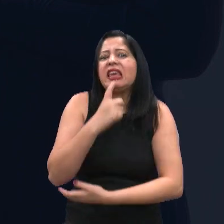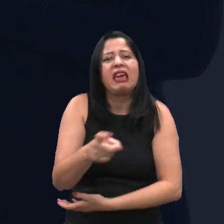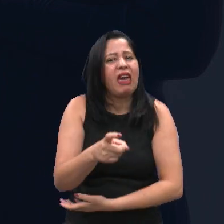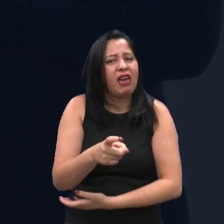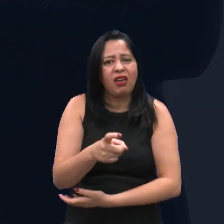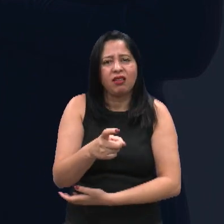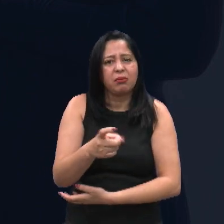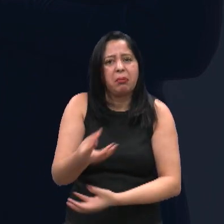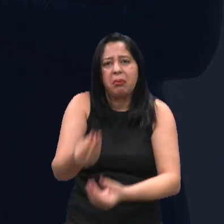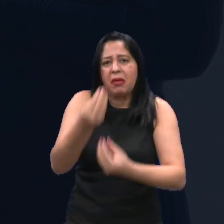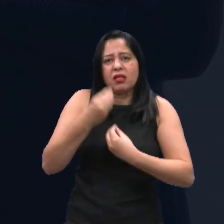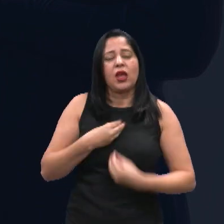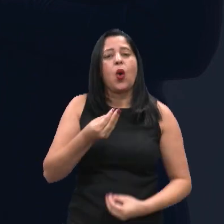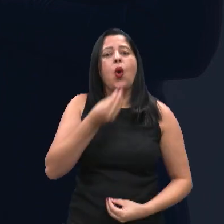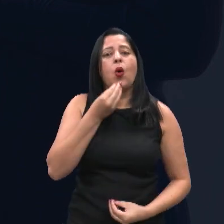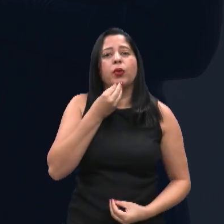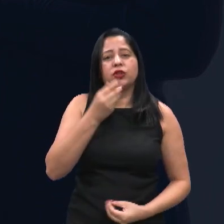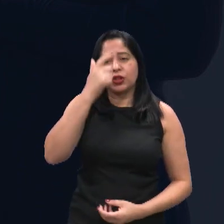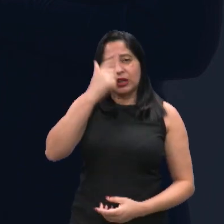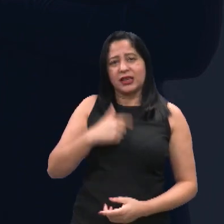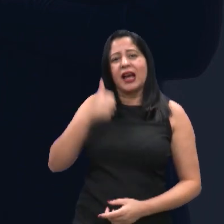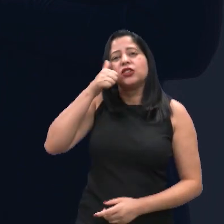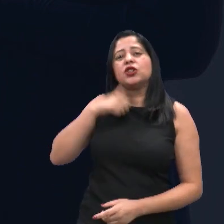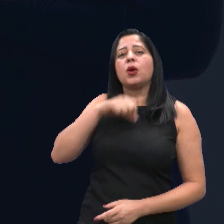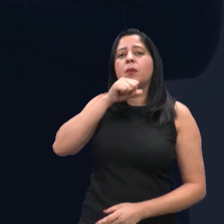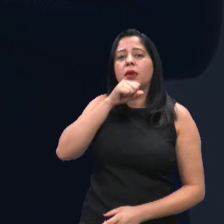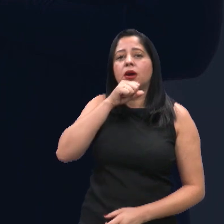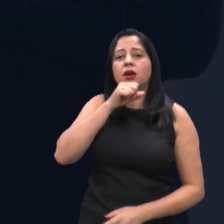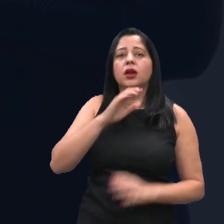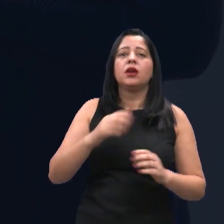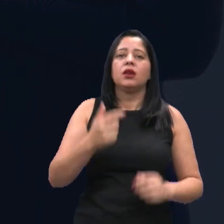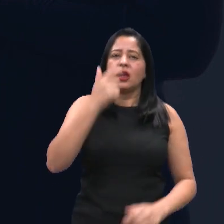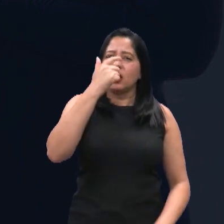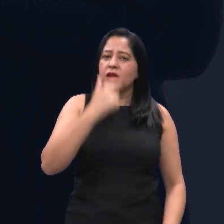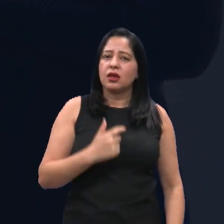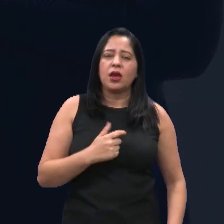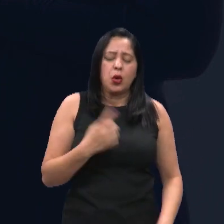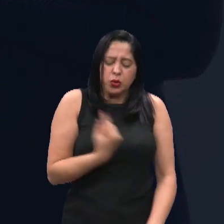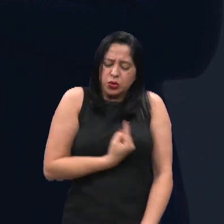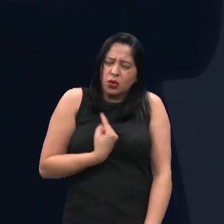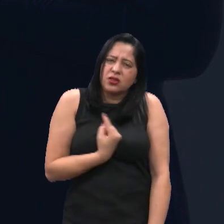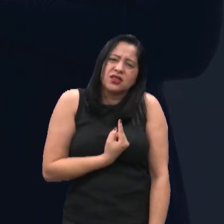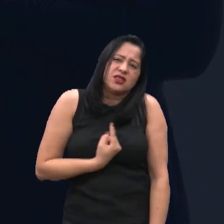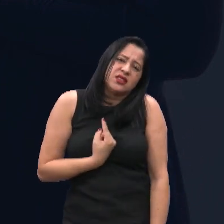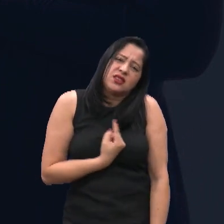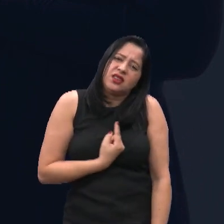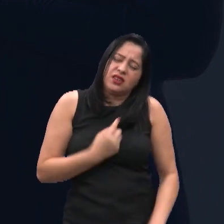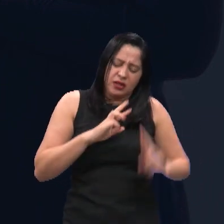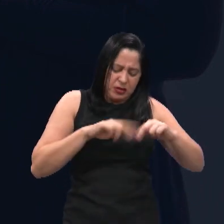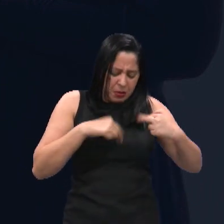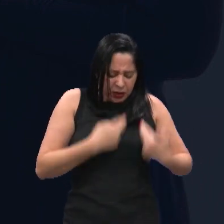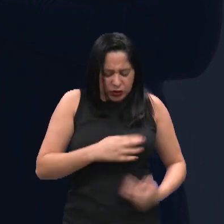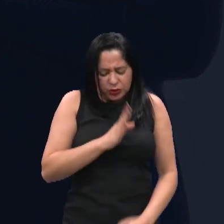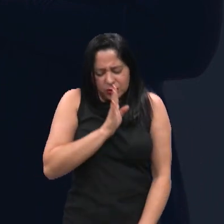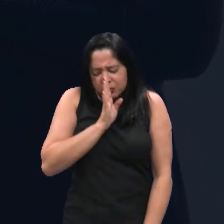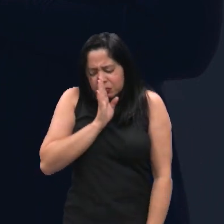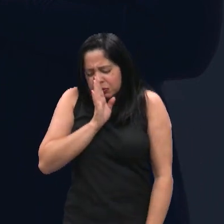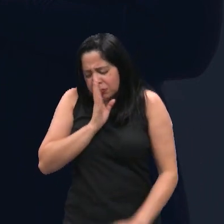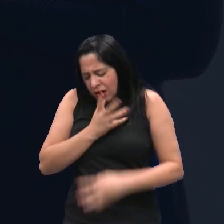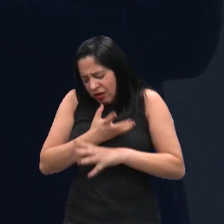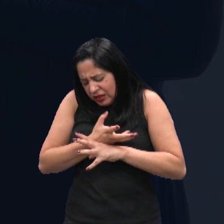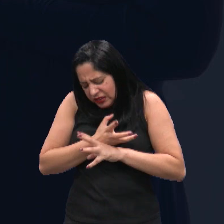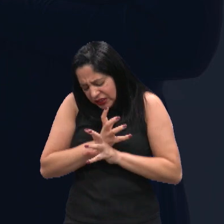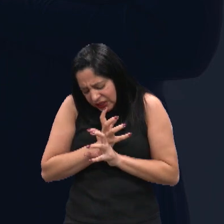chance de ser mãe até o fim. E eu fiquei ali, sozinha, com o meu luto calado, com um vazio nos